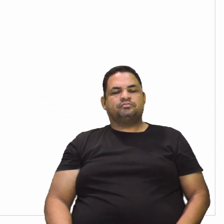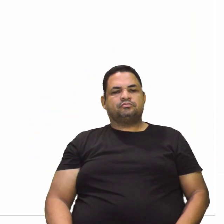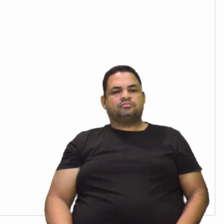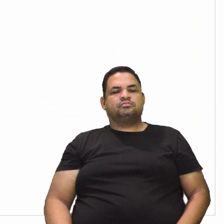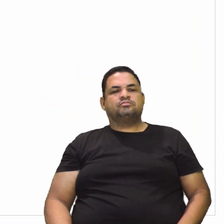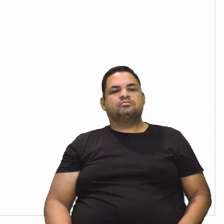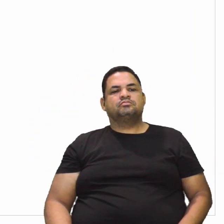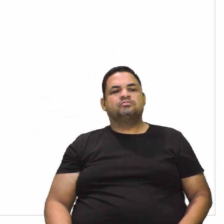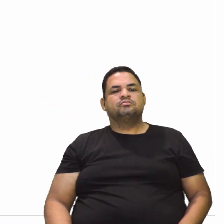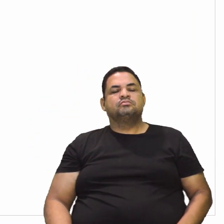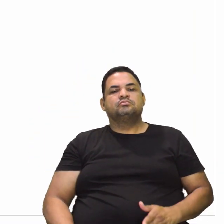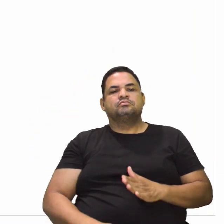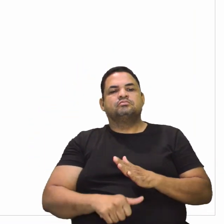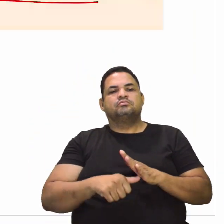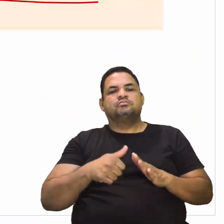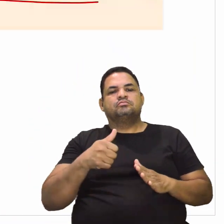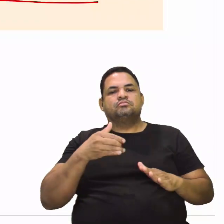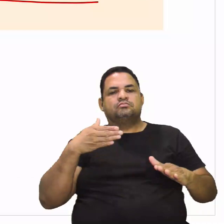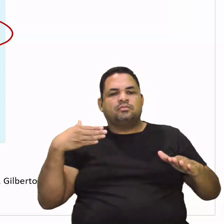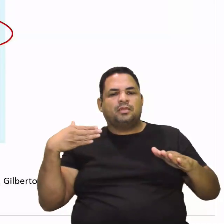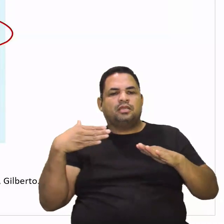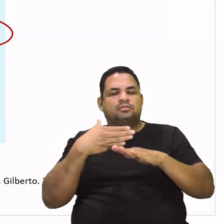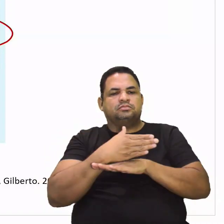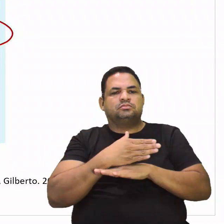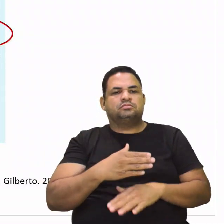Então, primeiramente, eles entraram